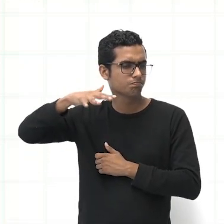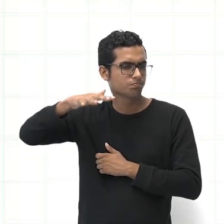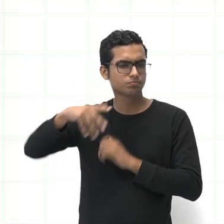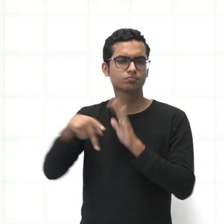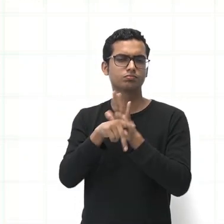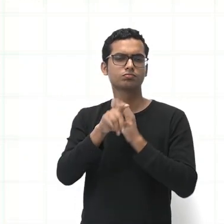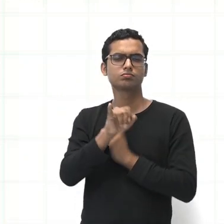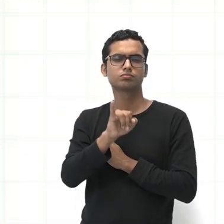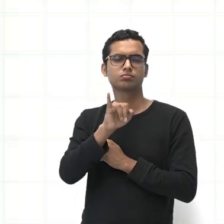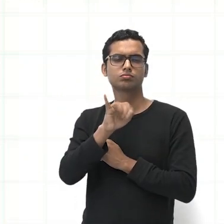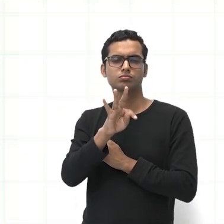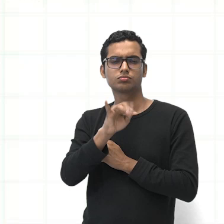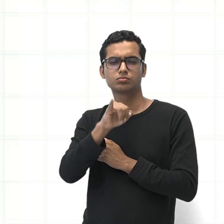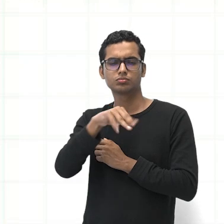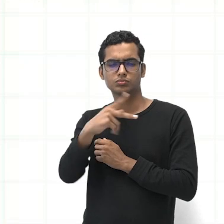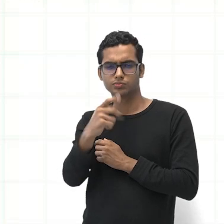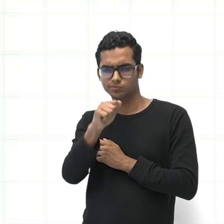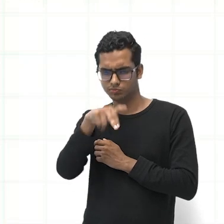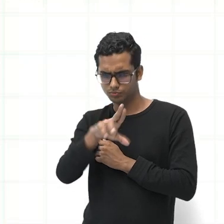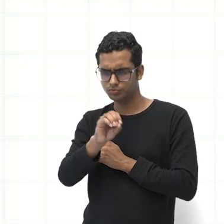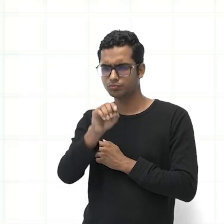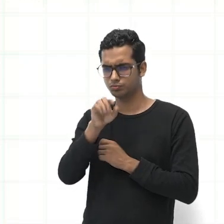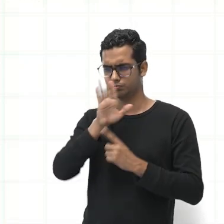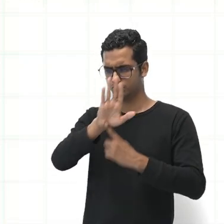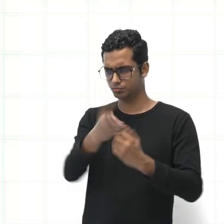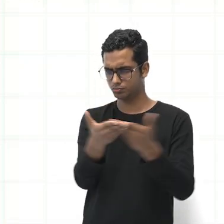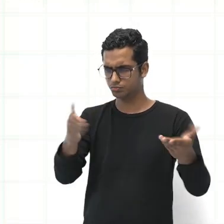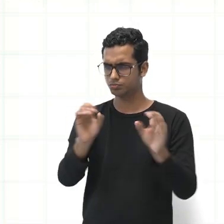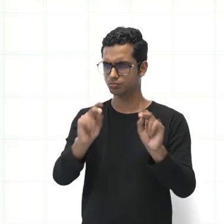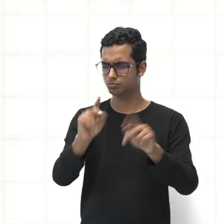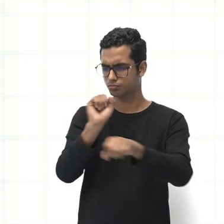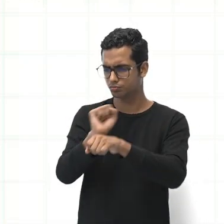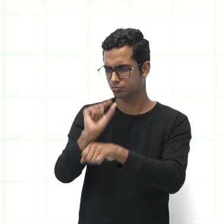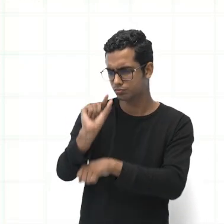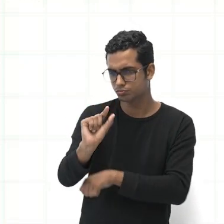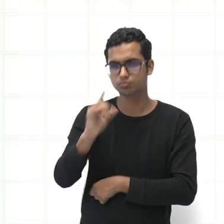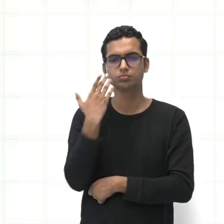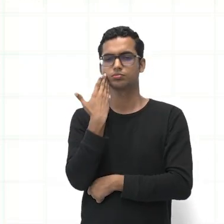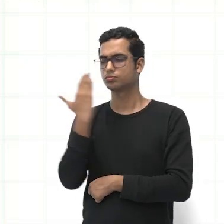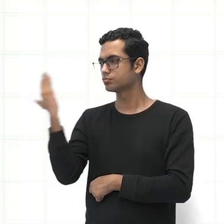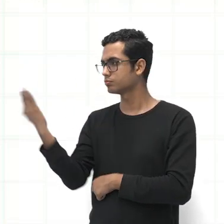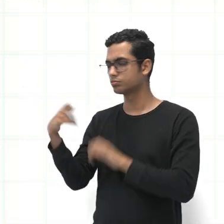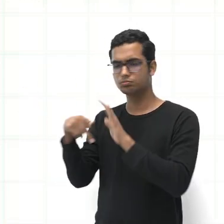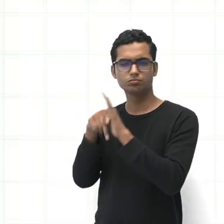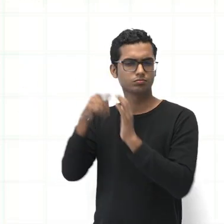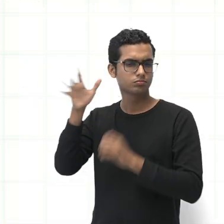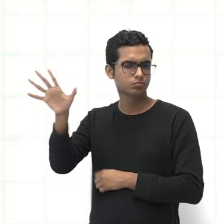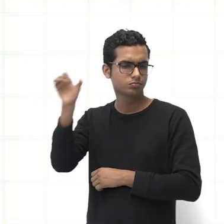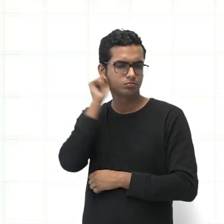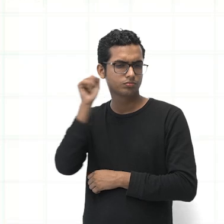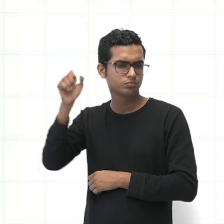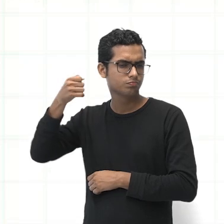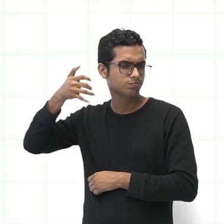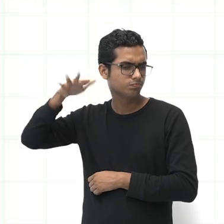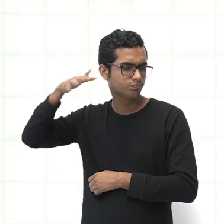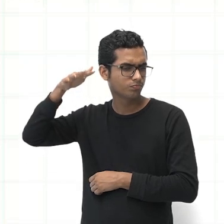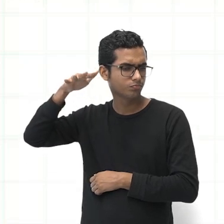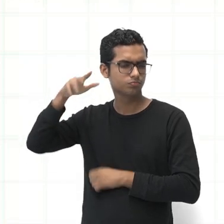certo? Tímpano, você vai já conhecê-lo. As vibrações são transmitidas